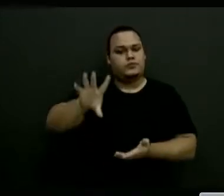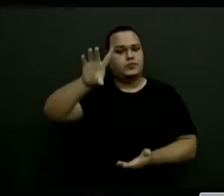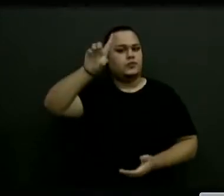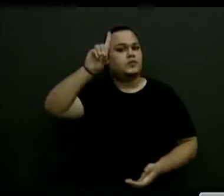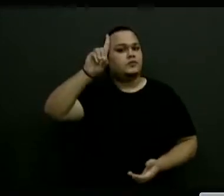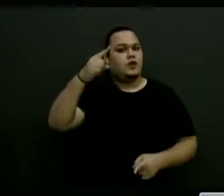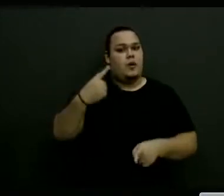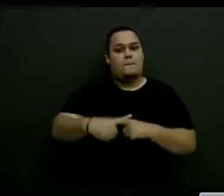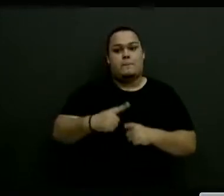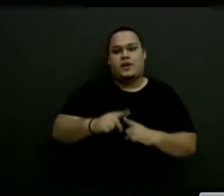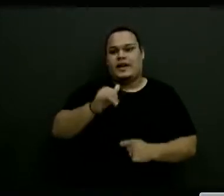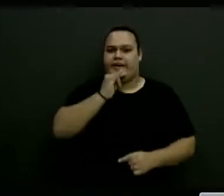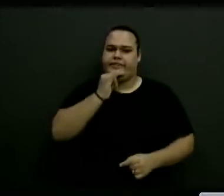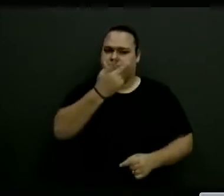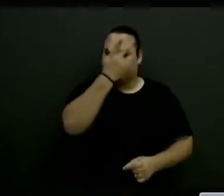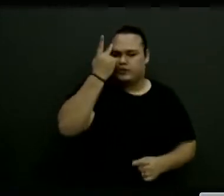das multidões.